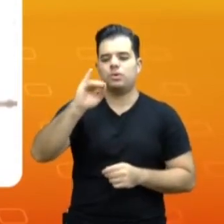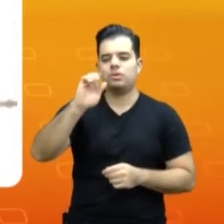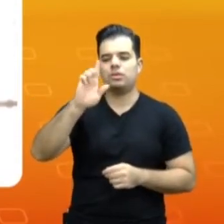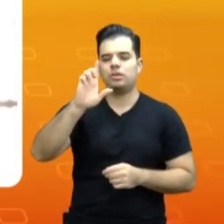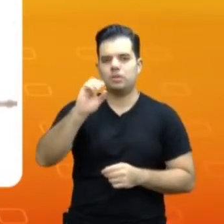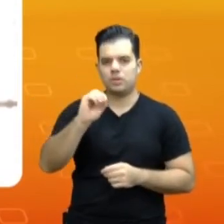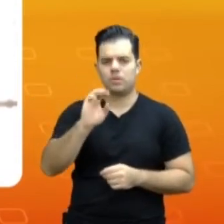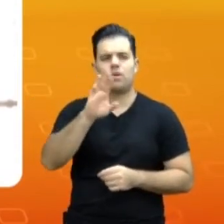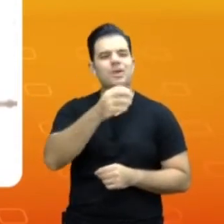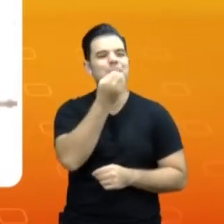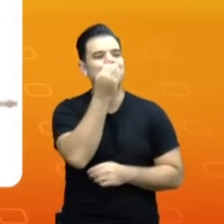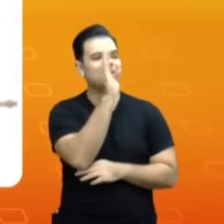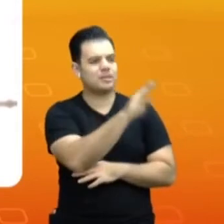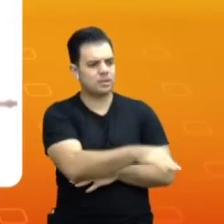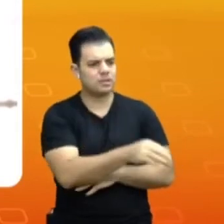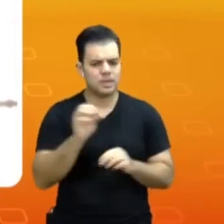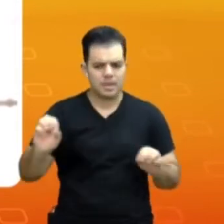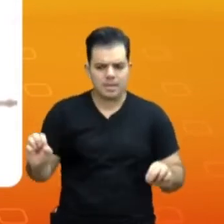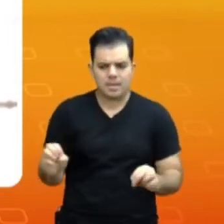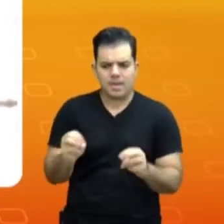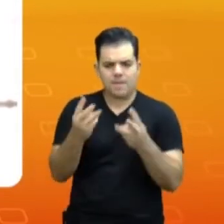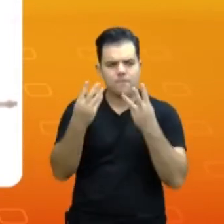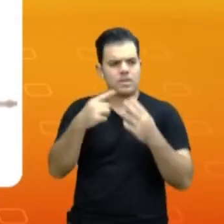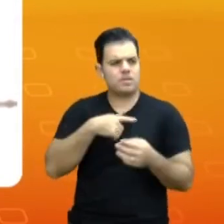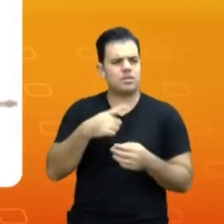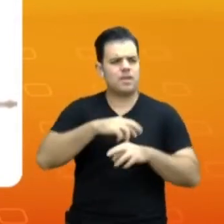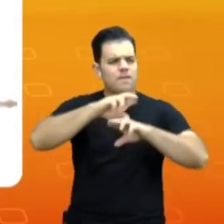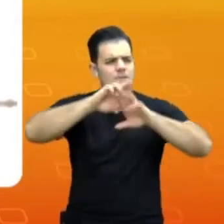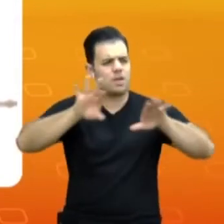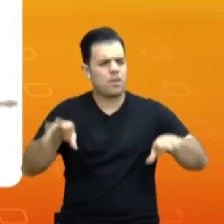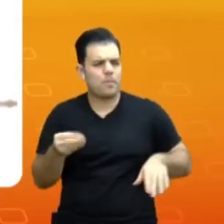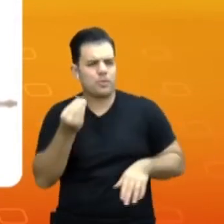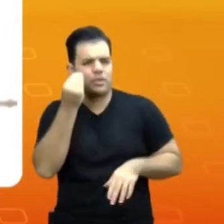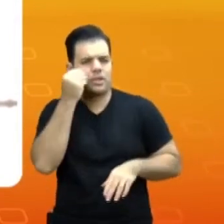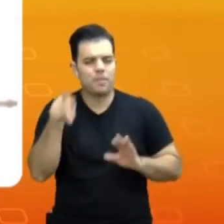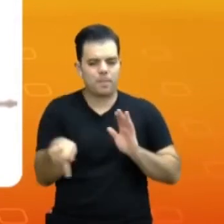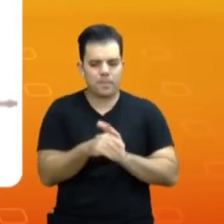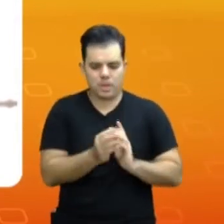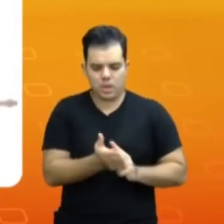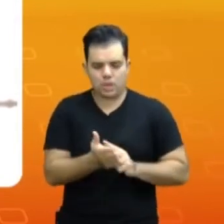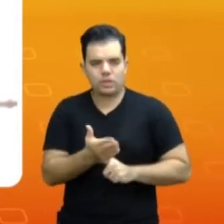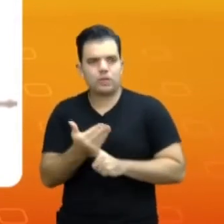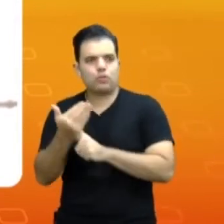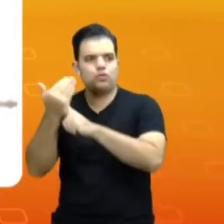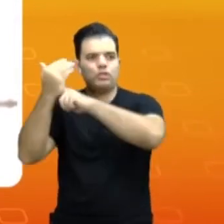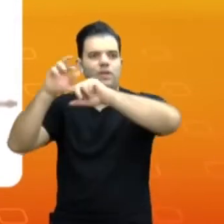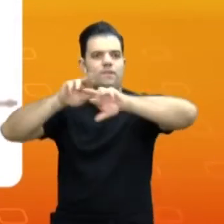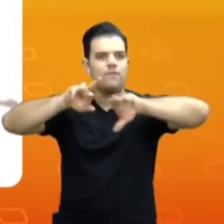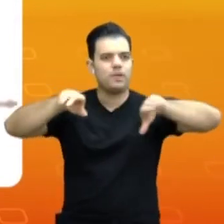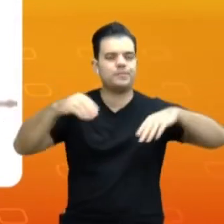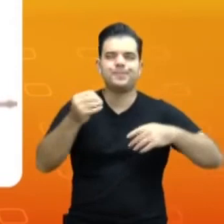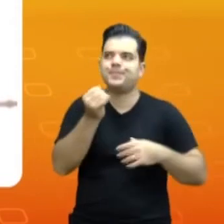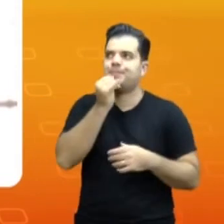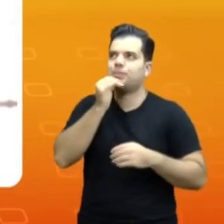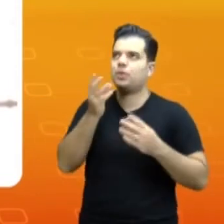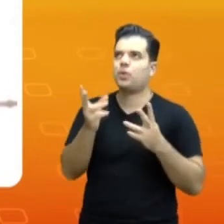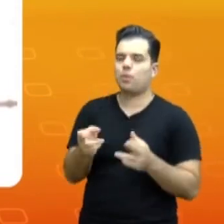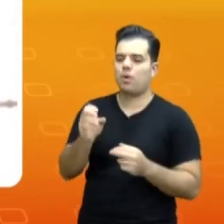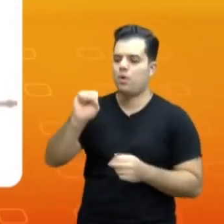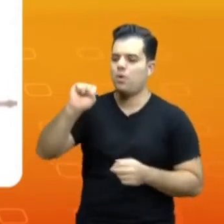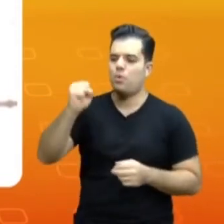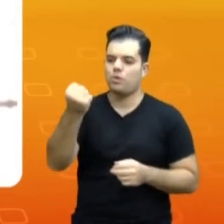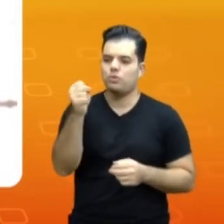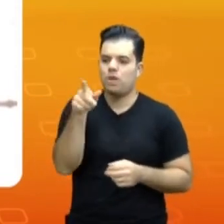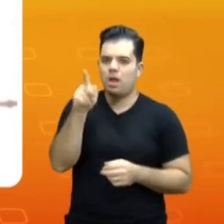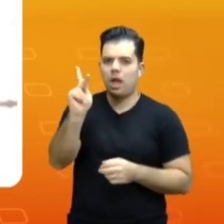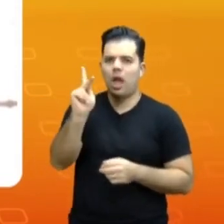tarde. Eventos dessa magnitude trazem sempre boas oportunidades para testar novas tecnologias e formatos, como o 8K, por